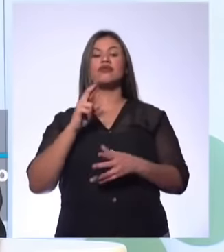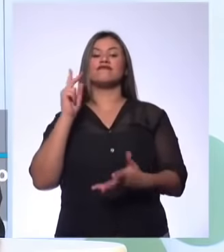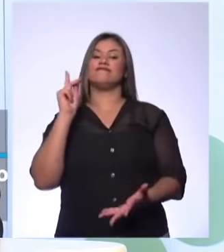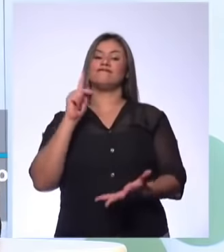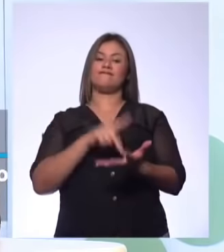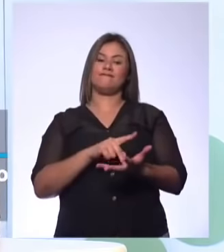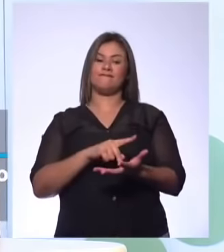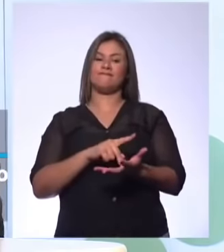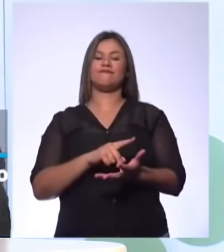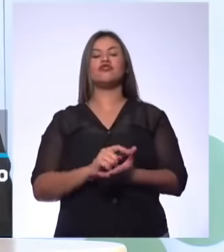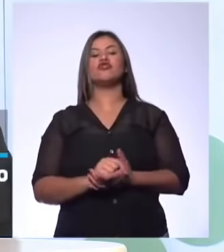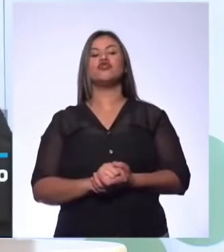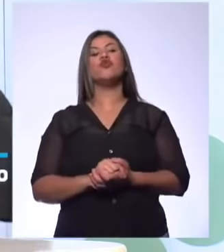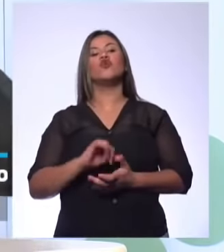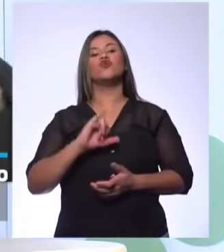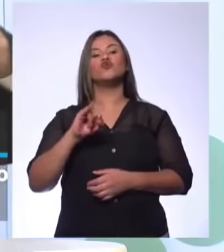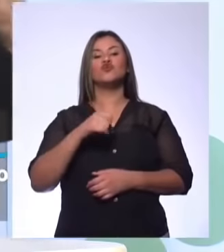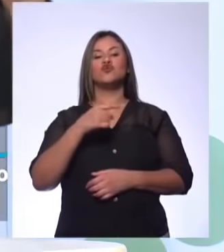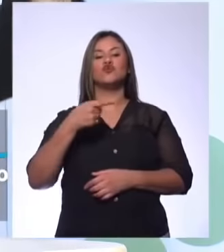João Henrique até colocou